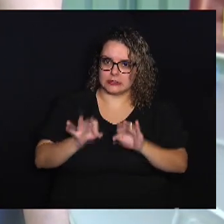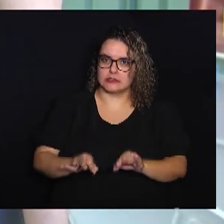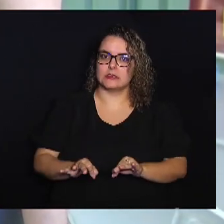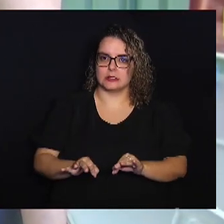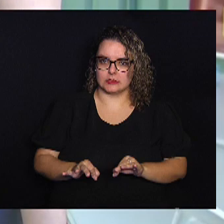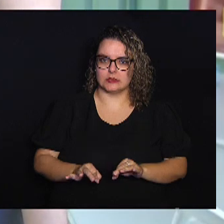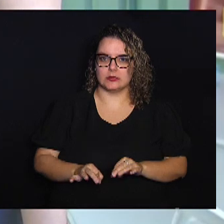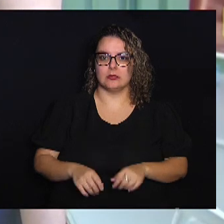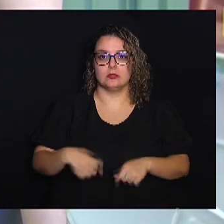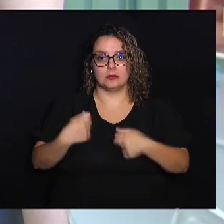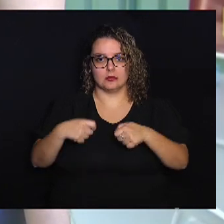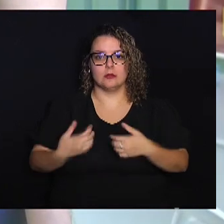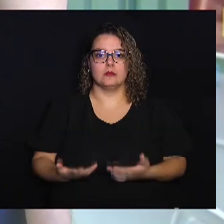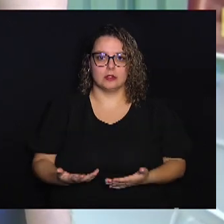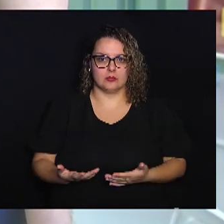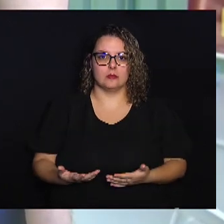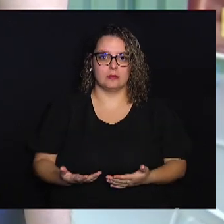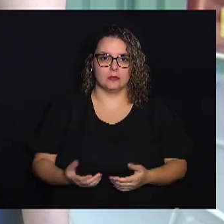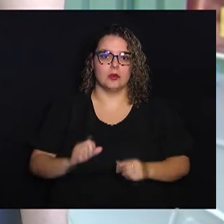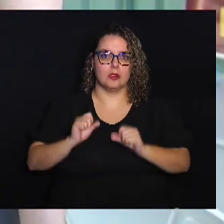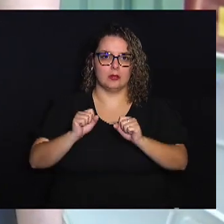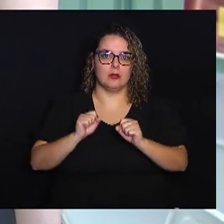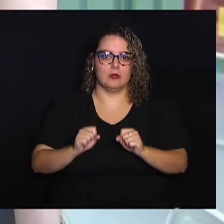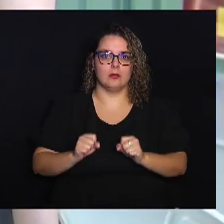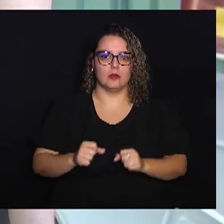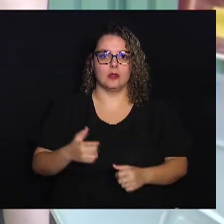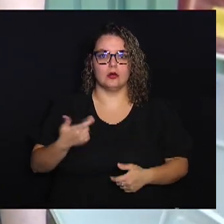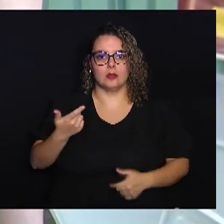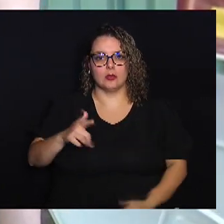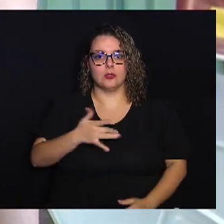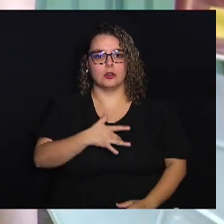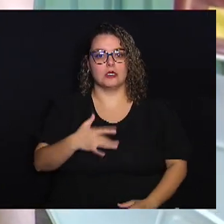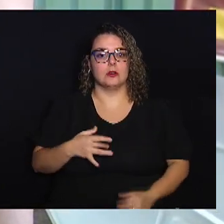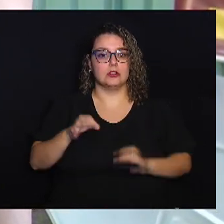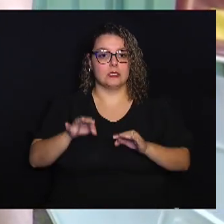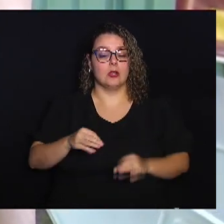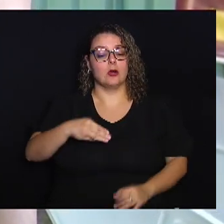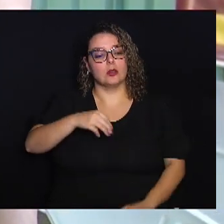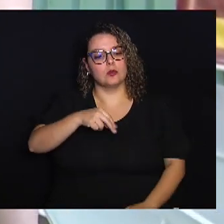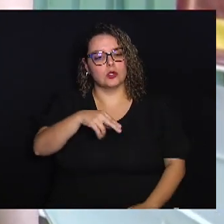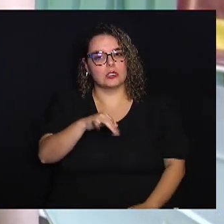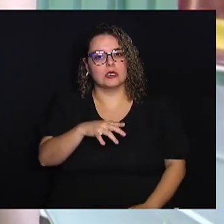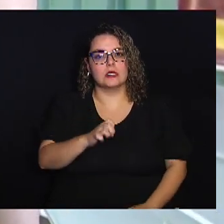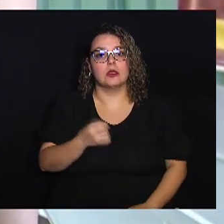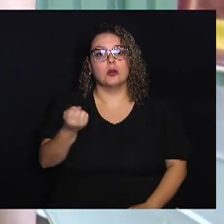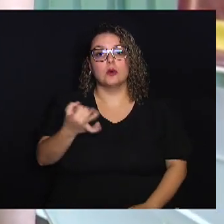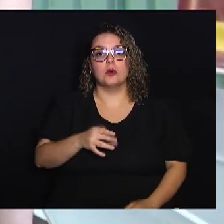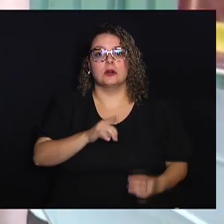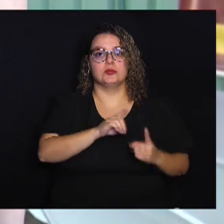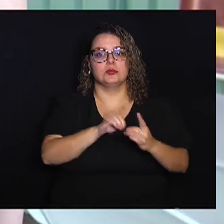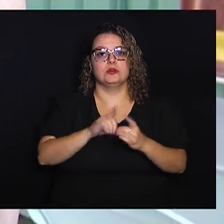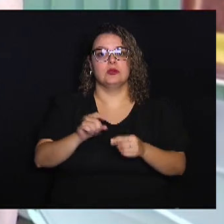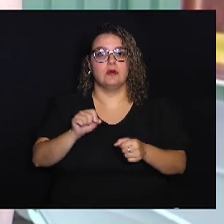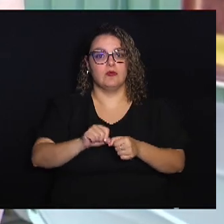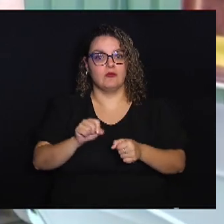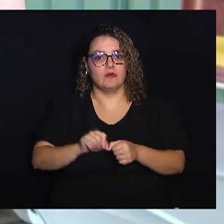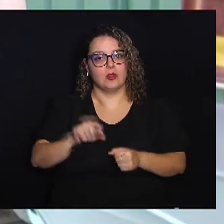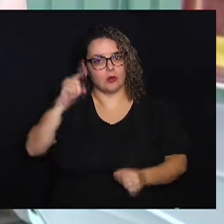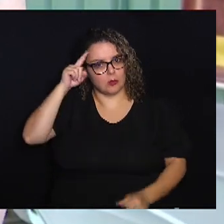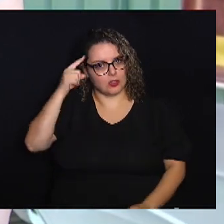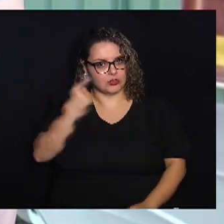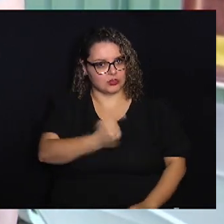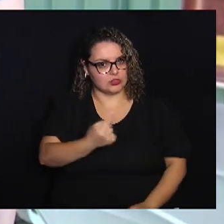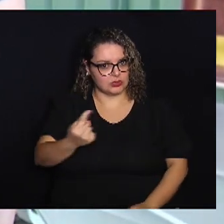vacinação necessária para que eles possam manter a saúde em dia. Agora, Monique, quantos atendimentos são realizados por